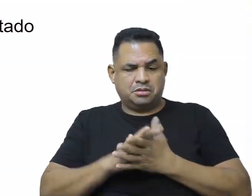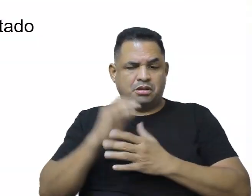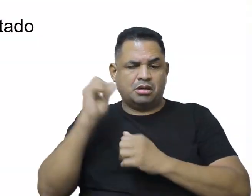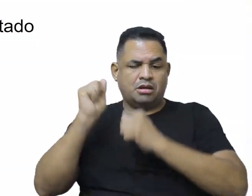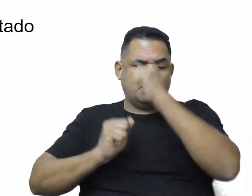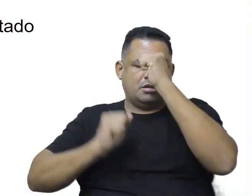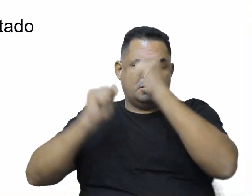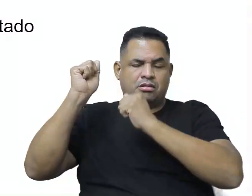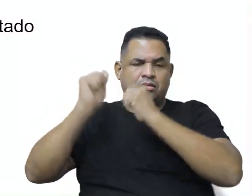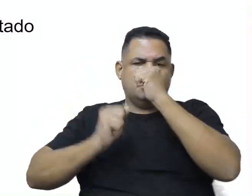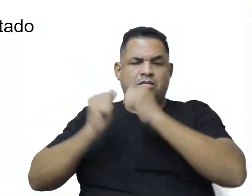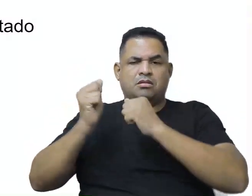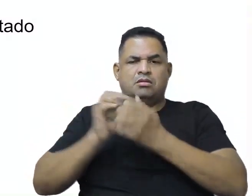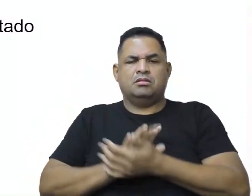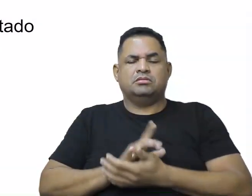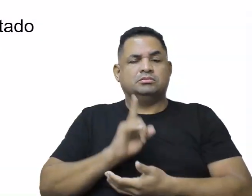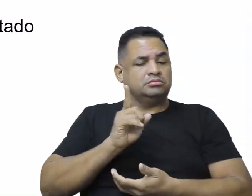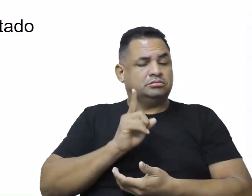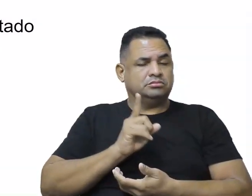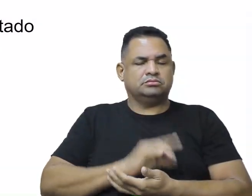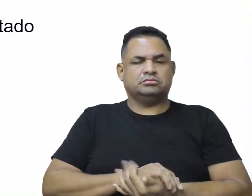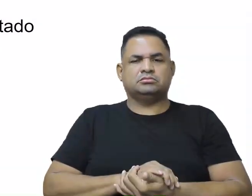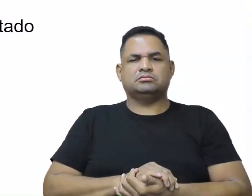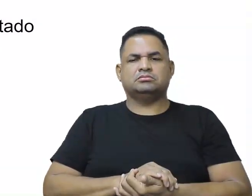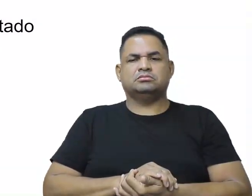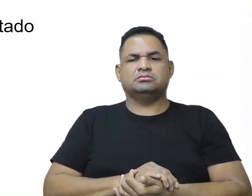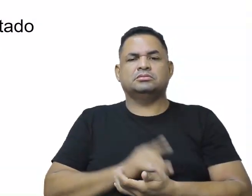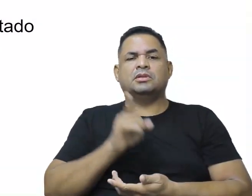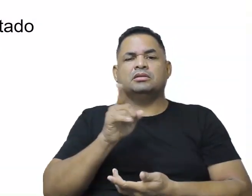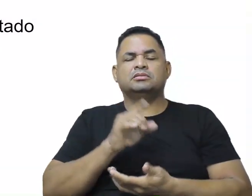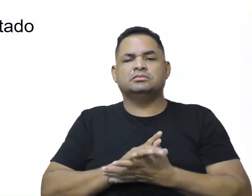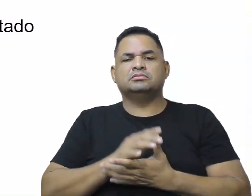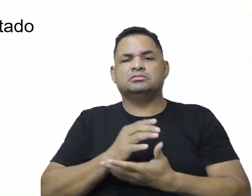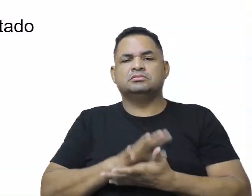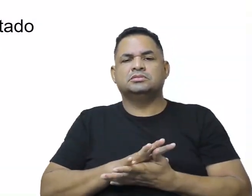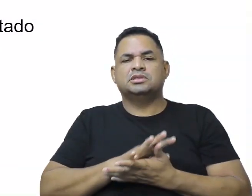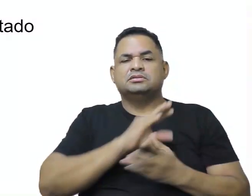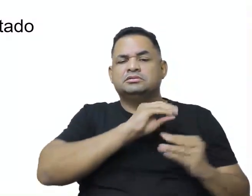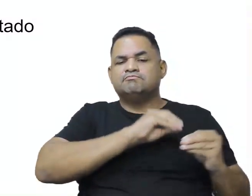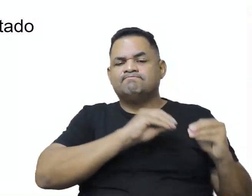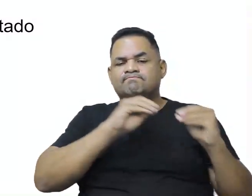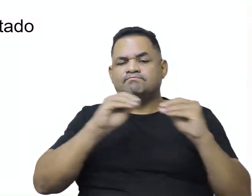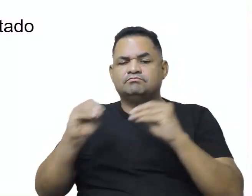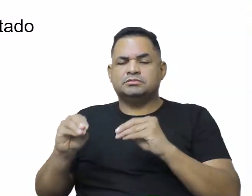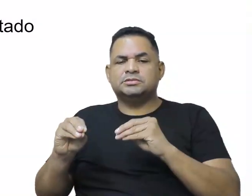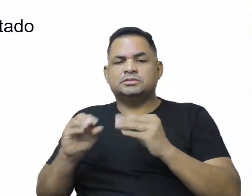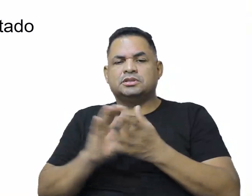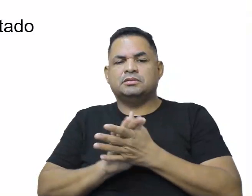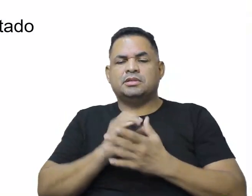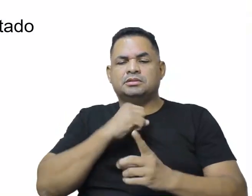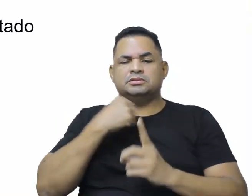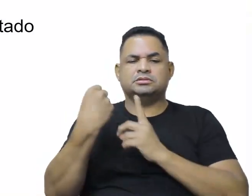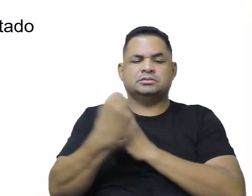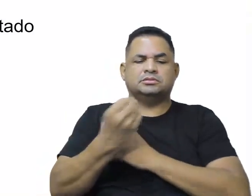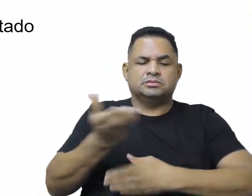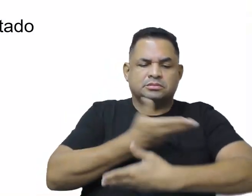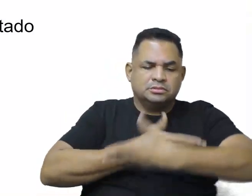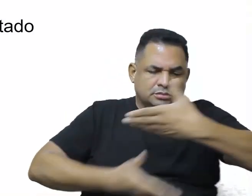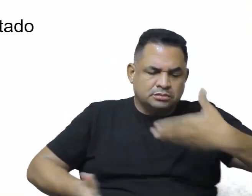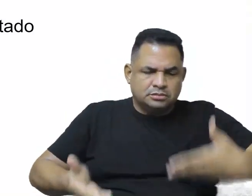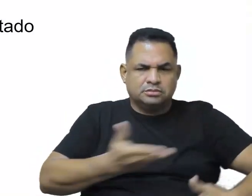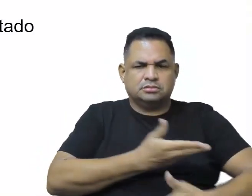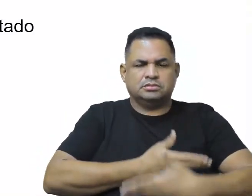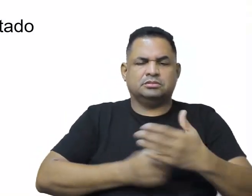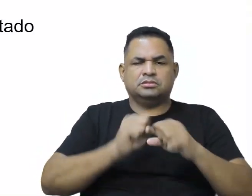fábricas da exploração do Trabalhador lá nas fábricas que aquilo e esse transpor para a sociedade aquela relação